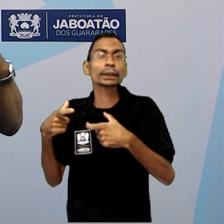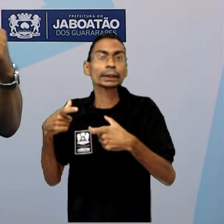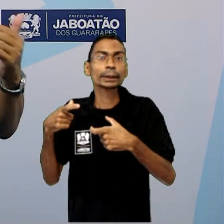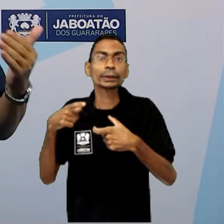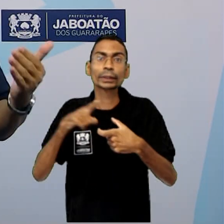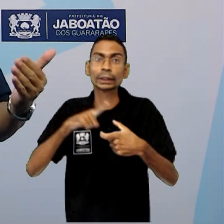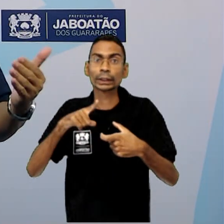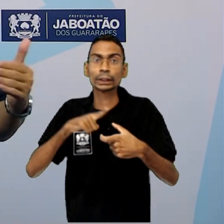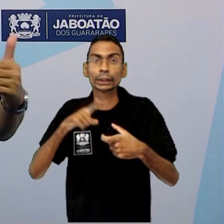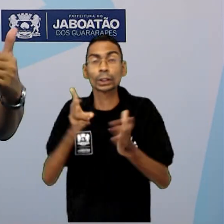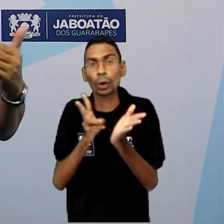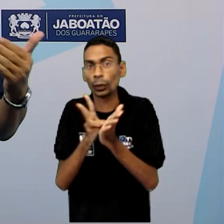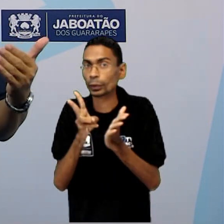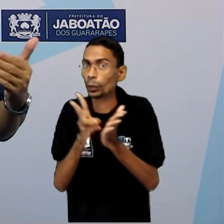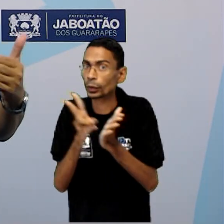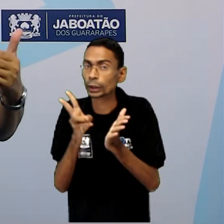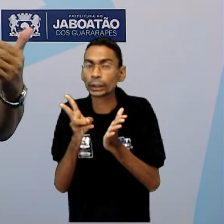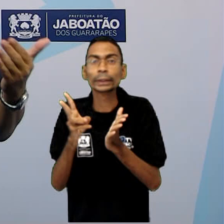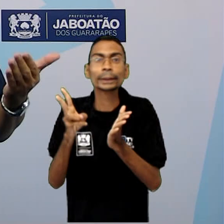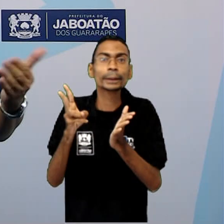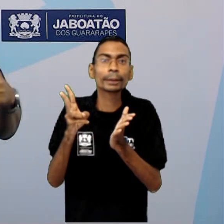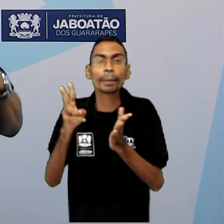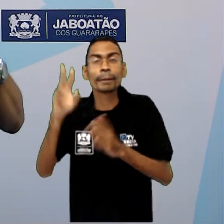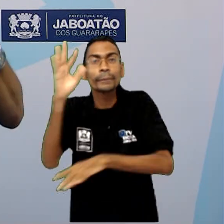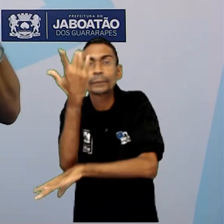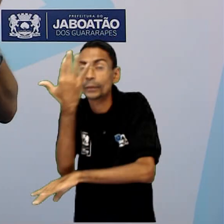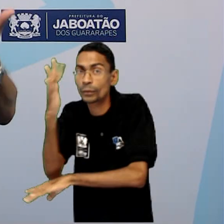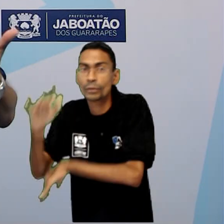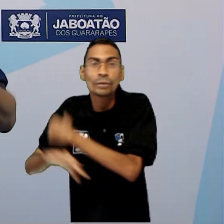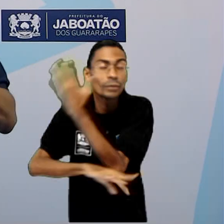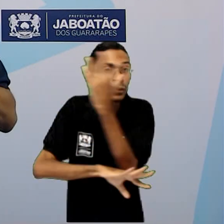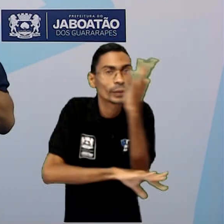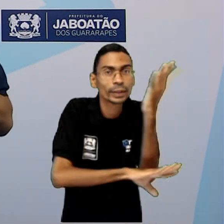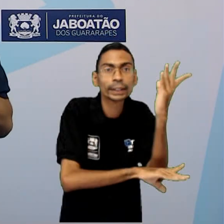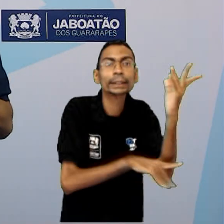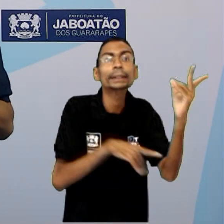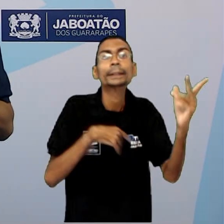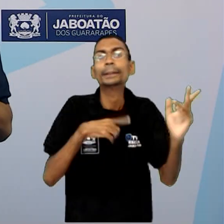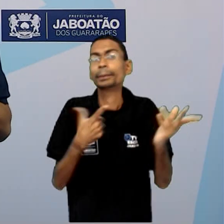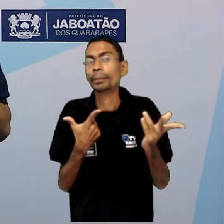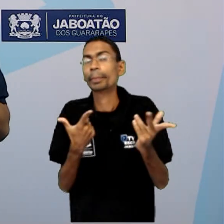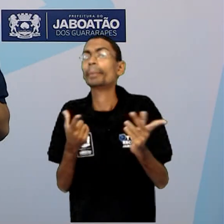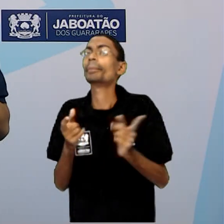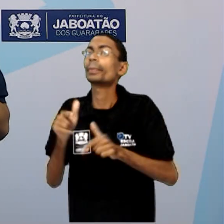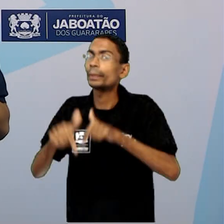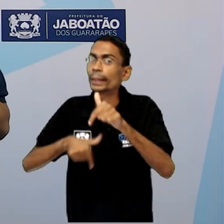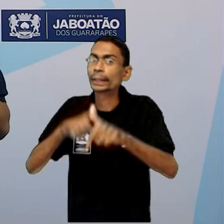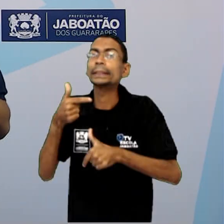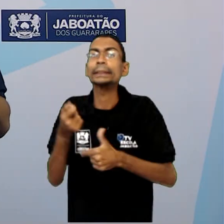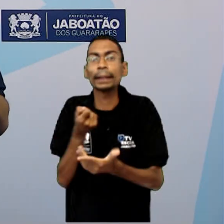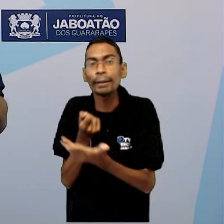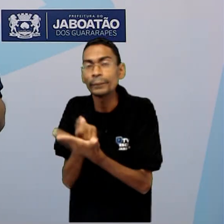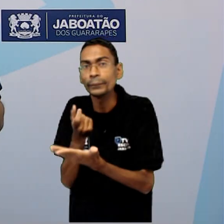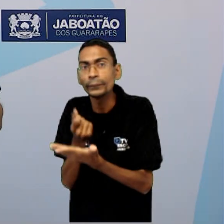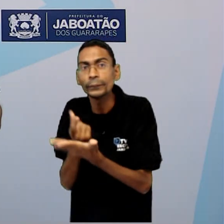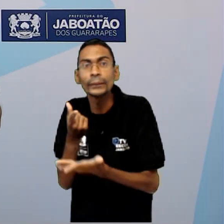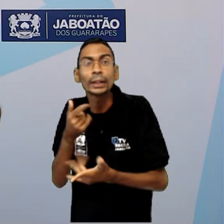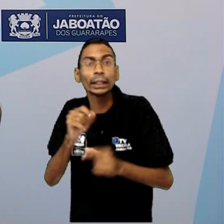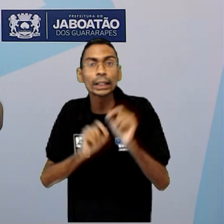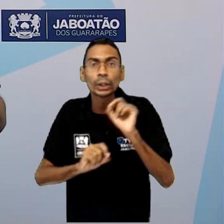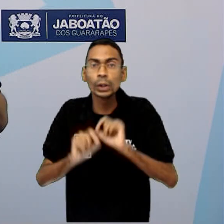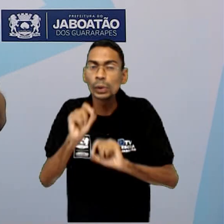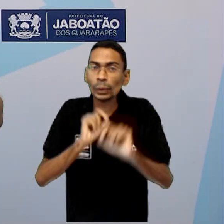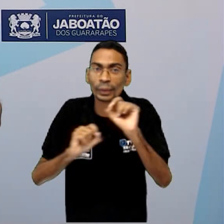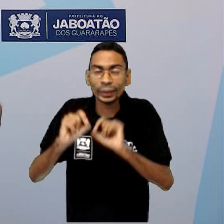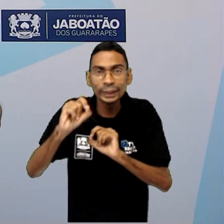tinha que produzir tudo, construir tudo, organizar tudo e depois ainda pagar, né, a coroa portuguesa. Isso foi a forma, né,